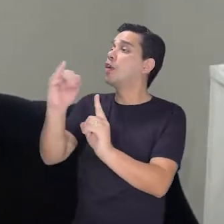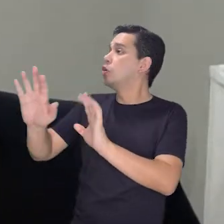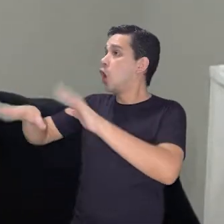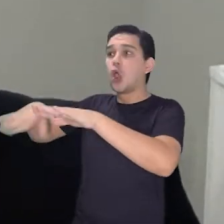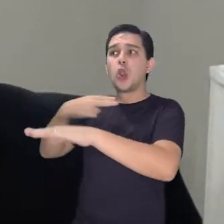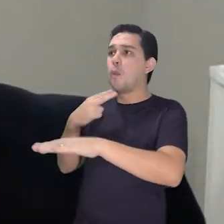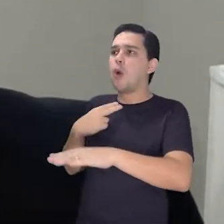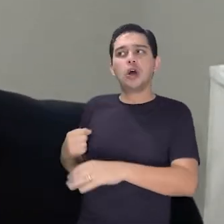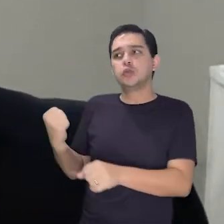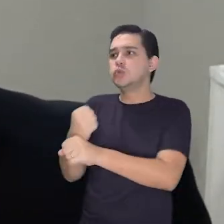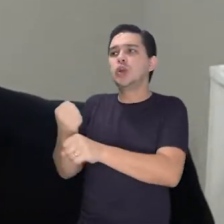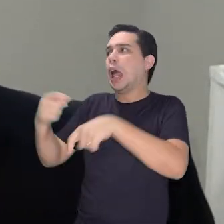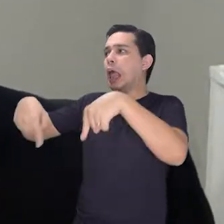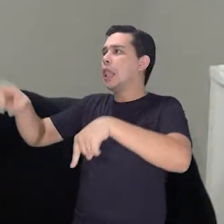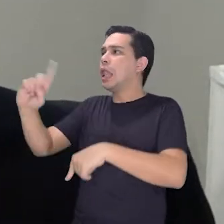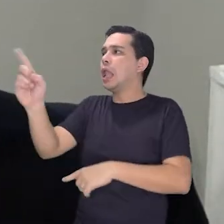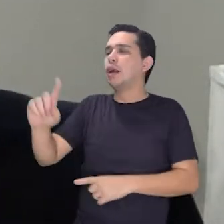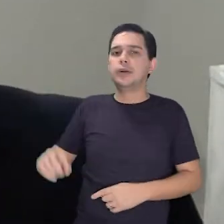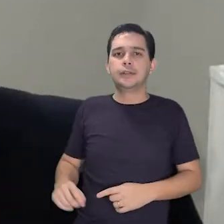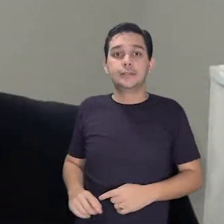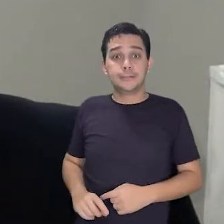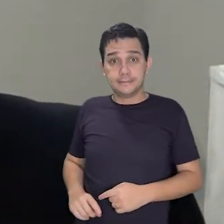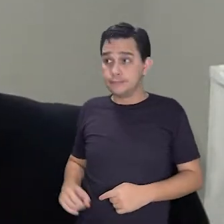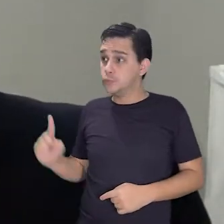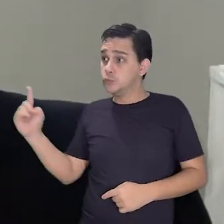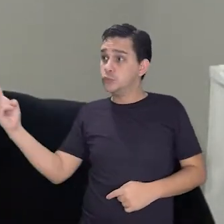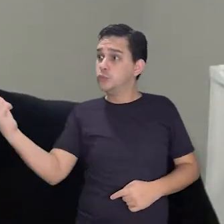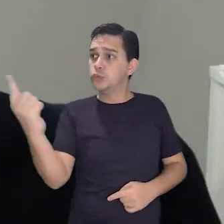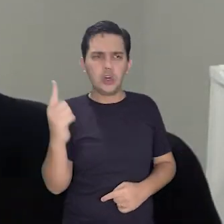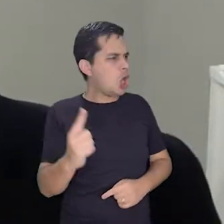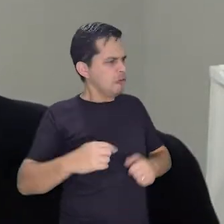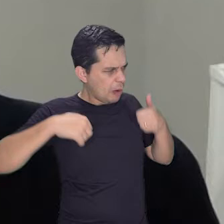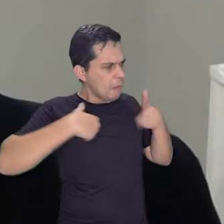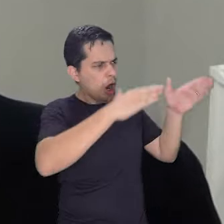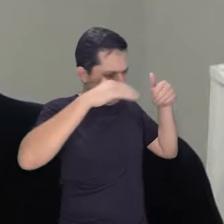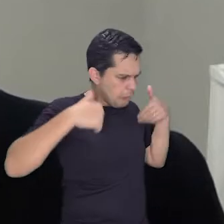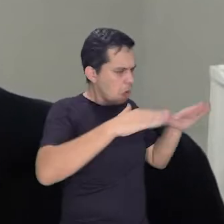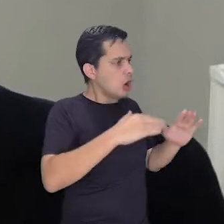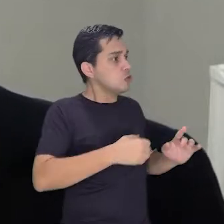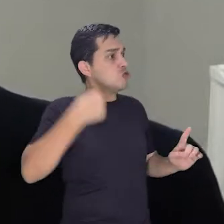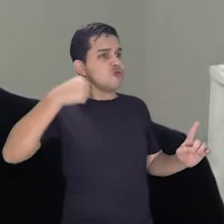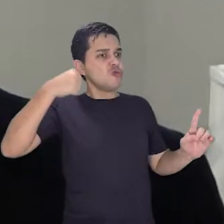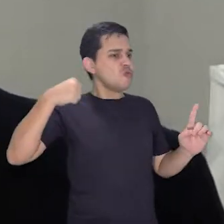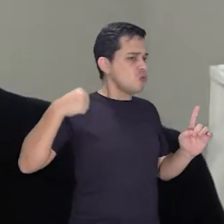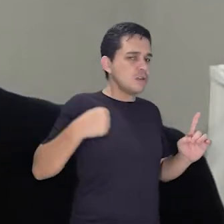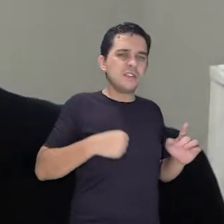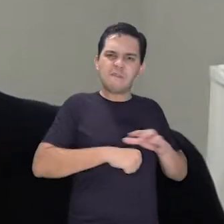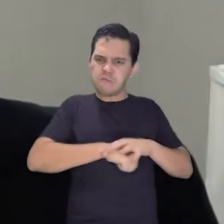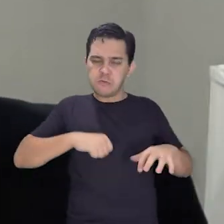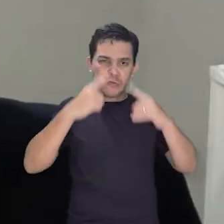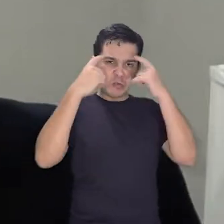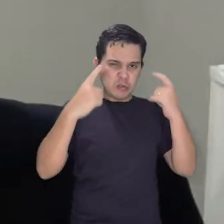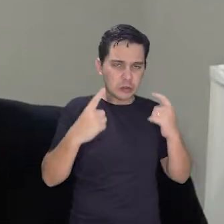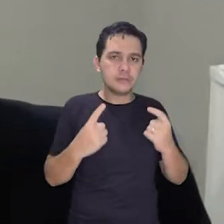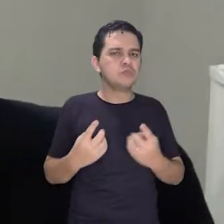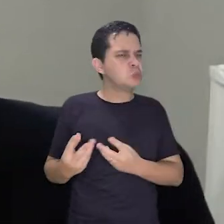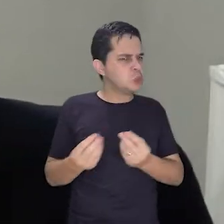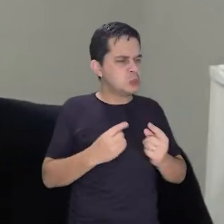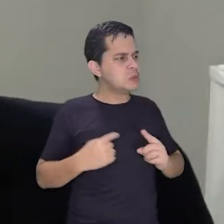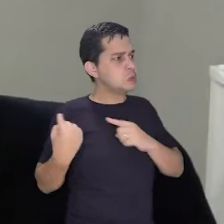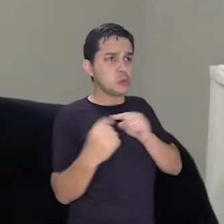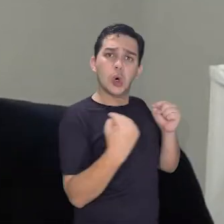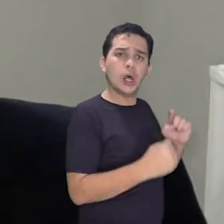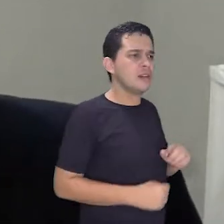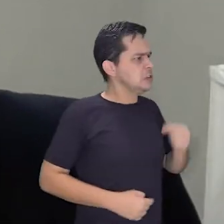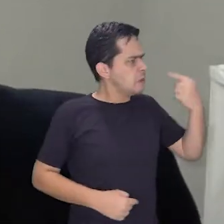ocupação humana e foram tolhidos, inclusive por atos de violência de algumas pessoas, não todos